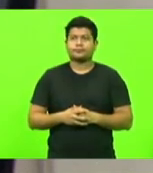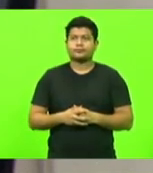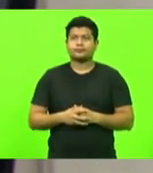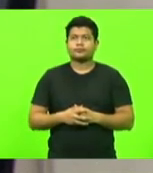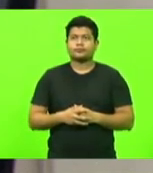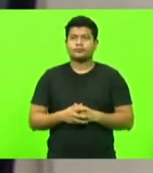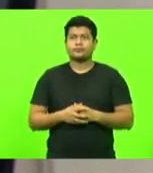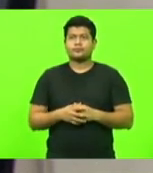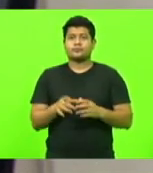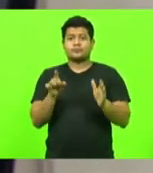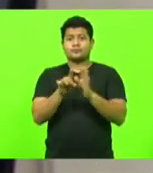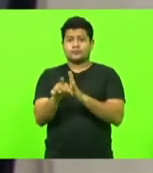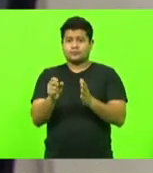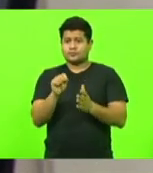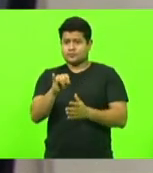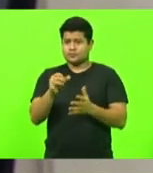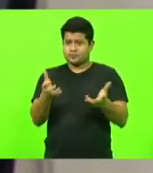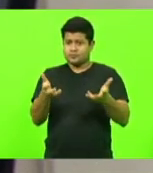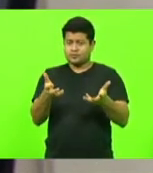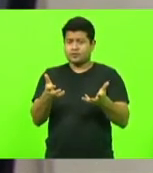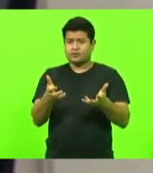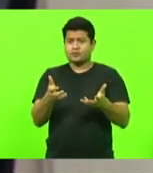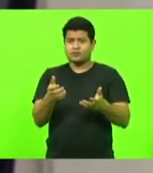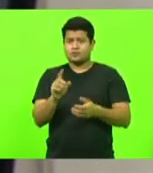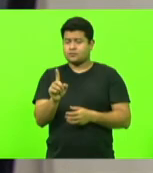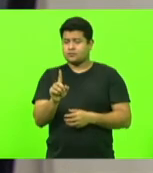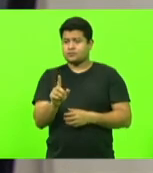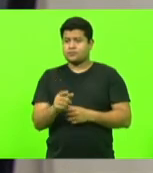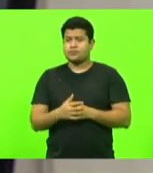Pergunto se alguém gostaria de fazer uso da palavra.